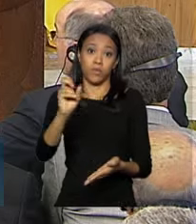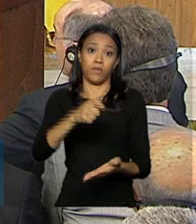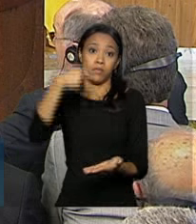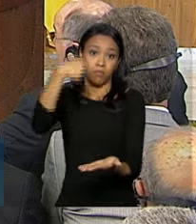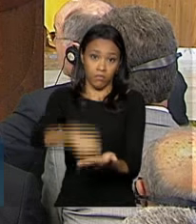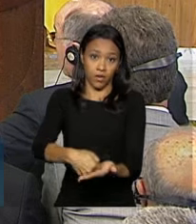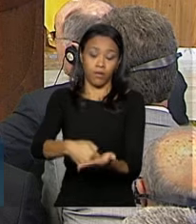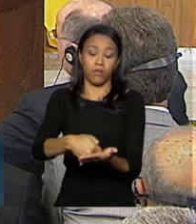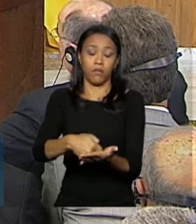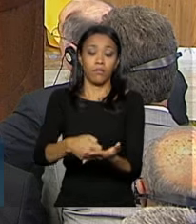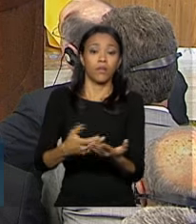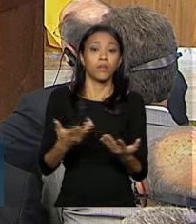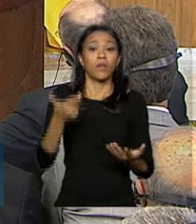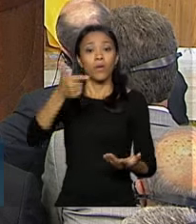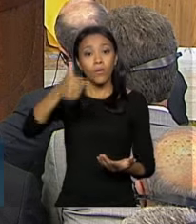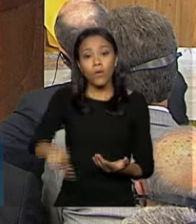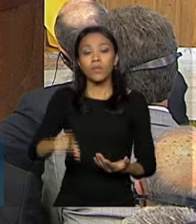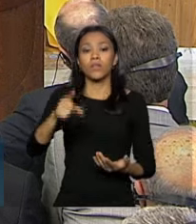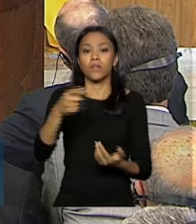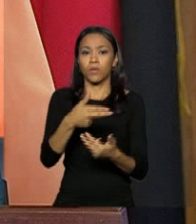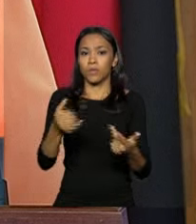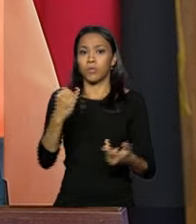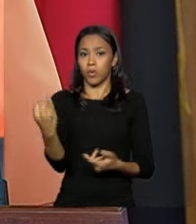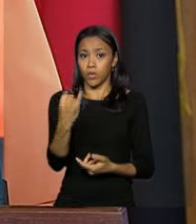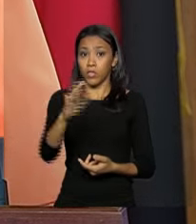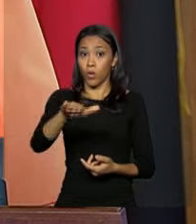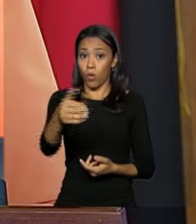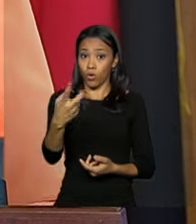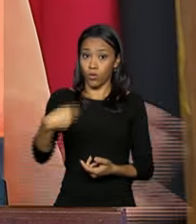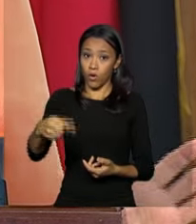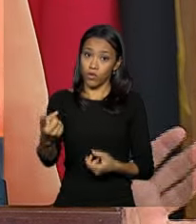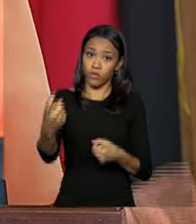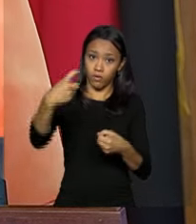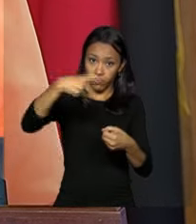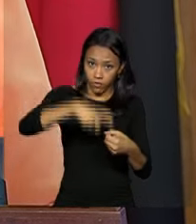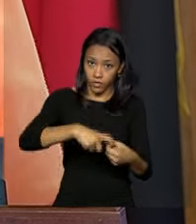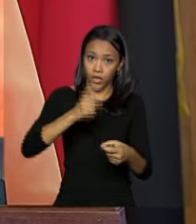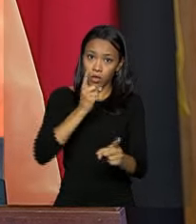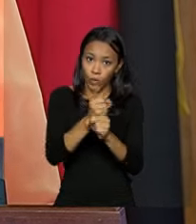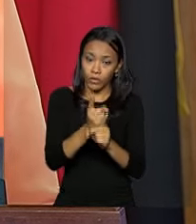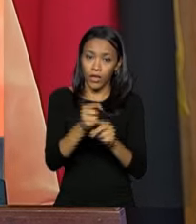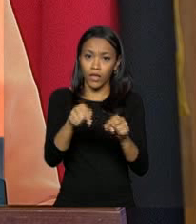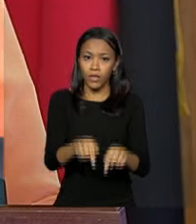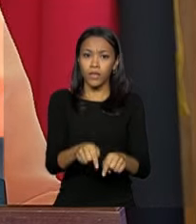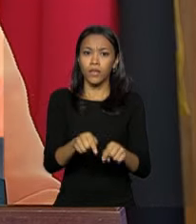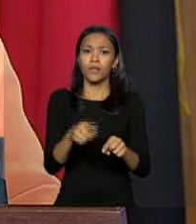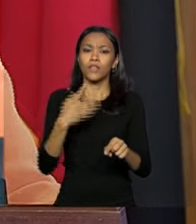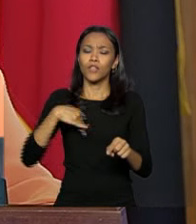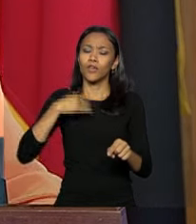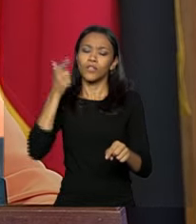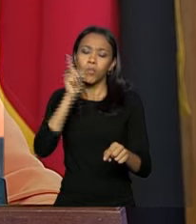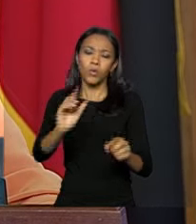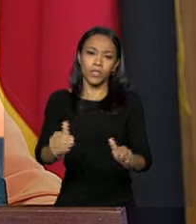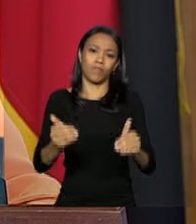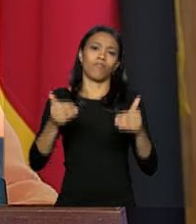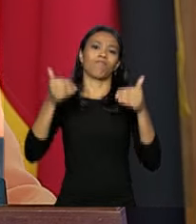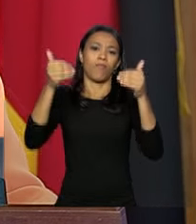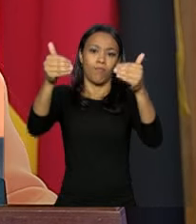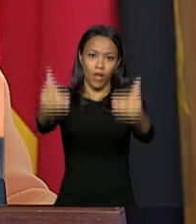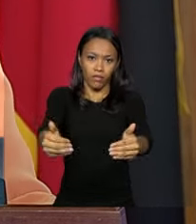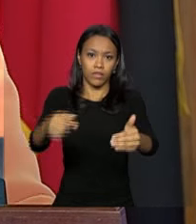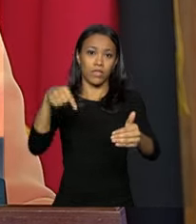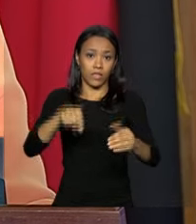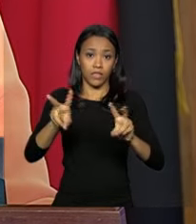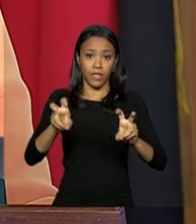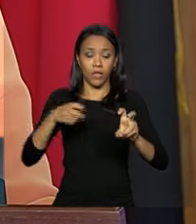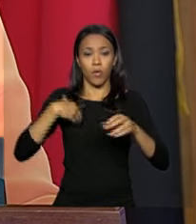mesmo assim importante. Espero que daqui a 2 anos, quando voltaremos a encontrar-nos, talvez tenhamos dado, entretanto, mais um passo nessa matéria.